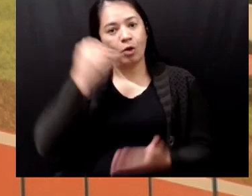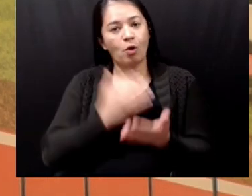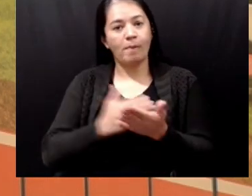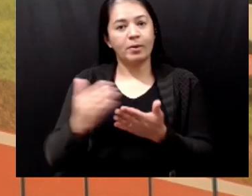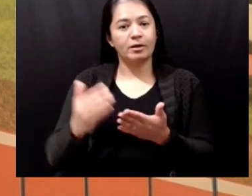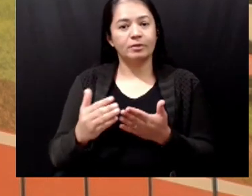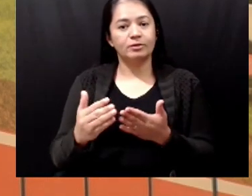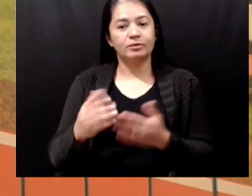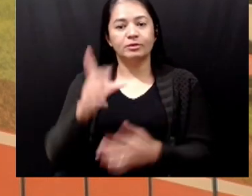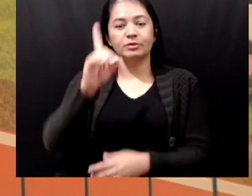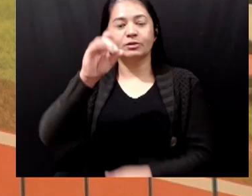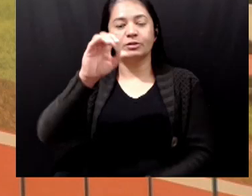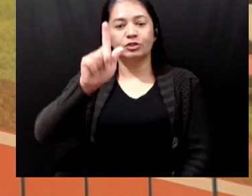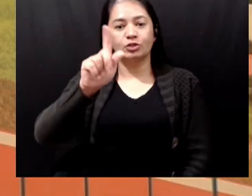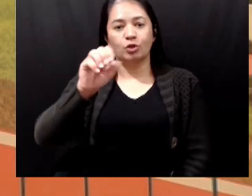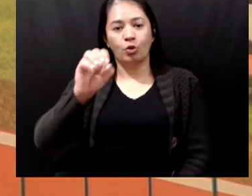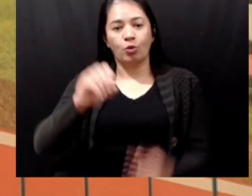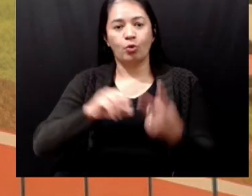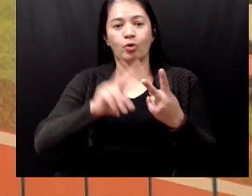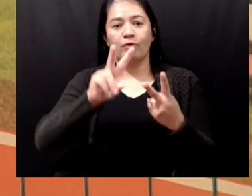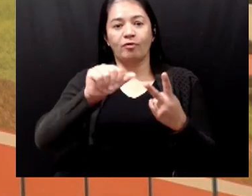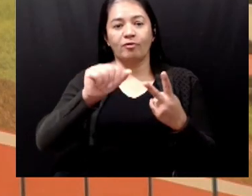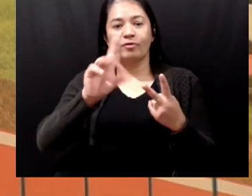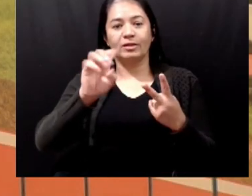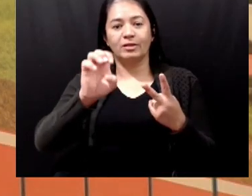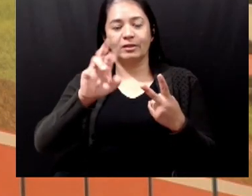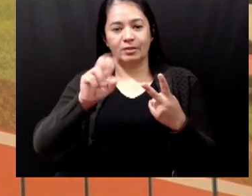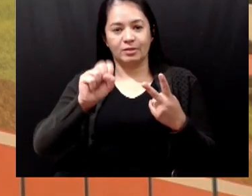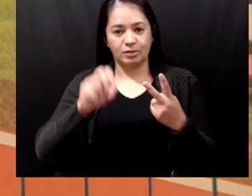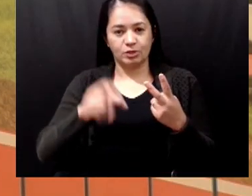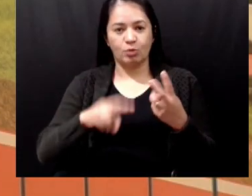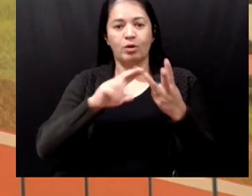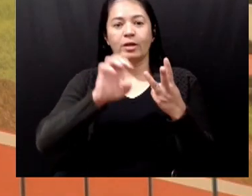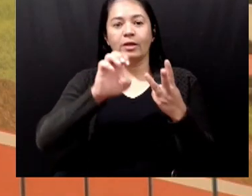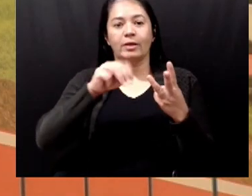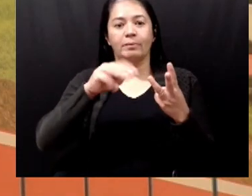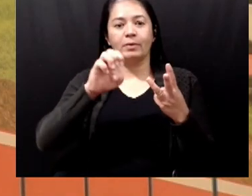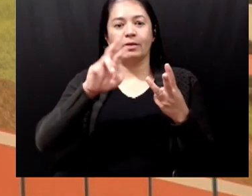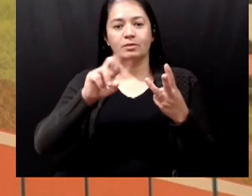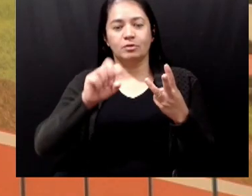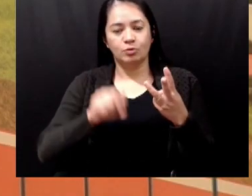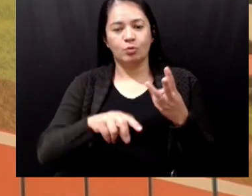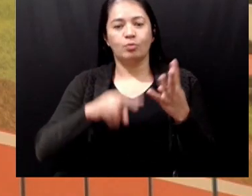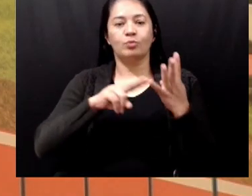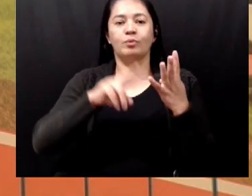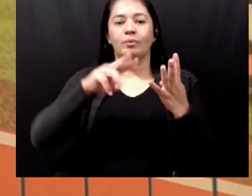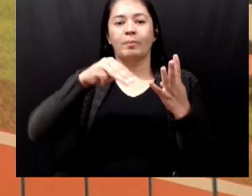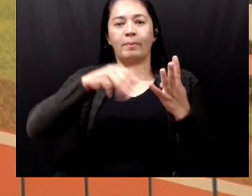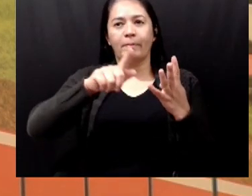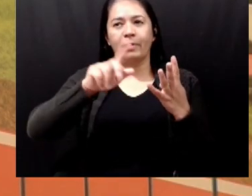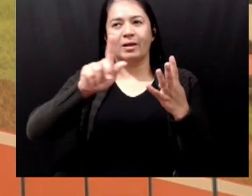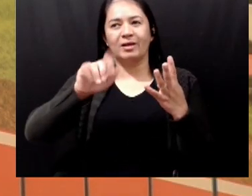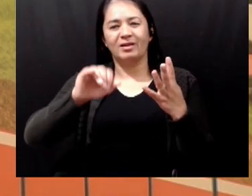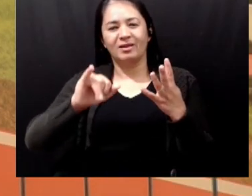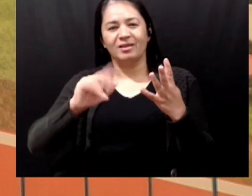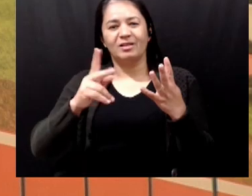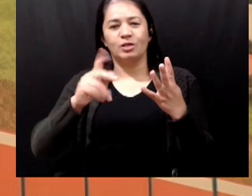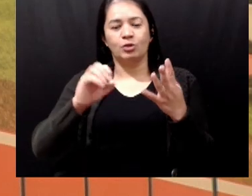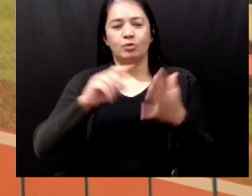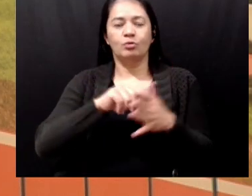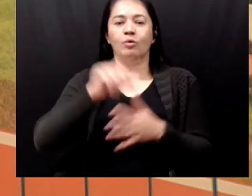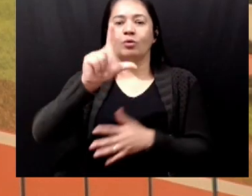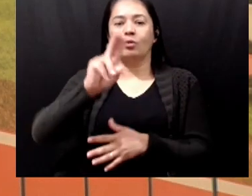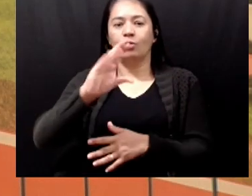Silva, Wanderson, Emerson e Arthur, Maguinho, Lucas Cândido, Dudu, Everton Brito, Lelkovic,